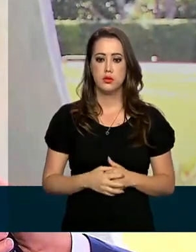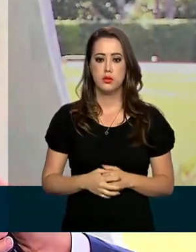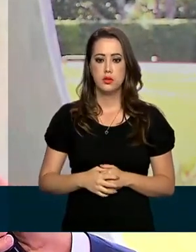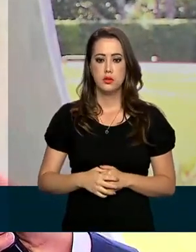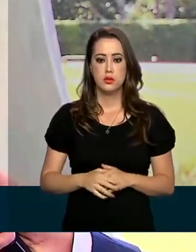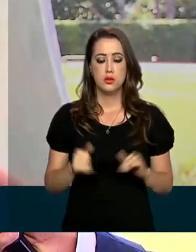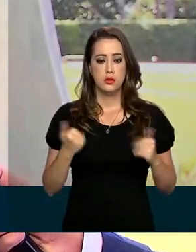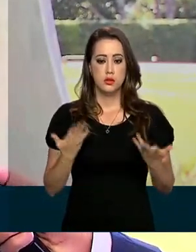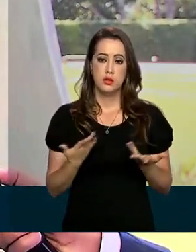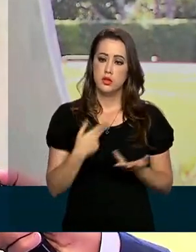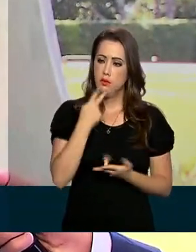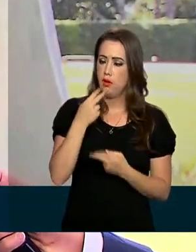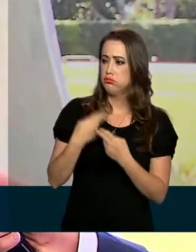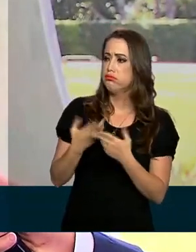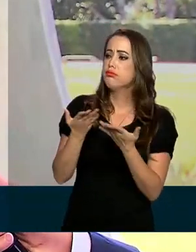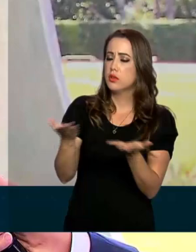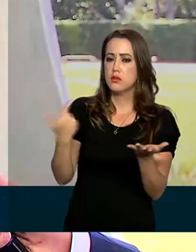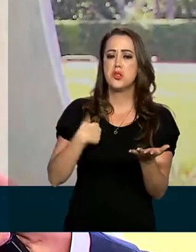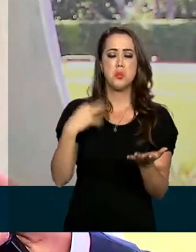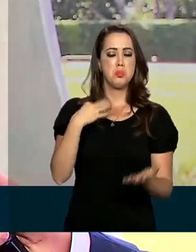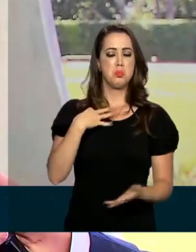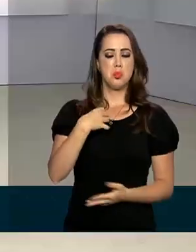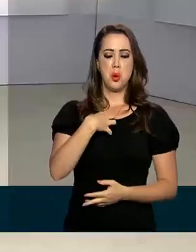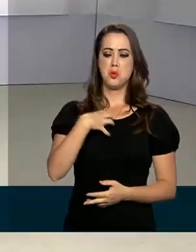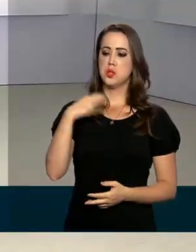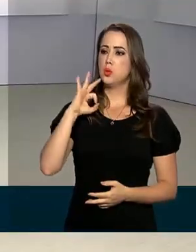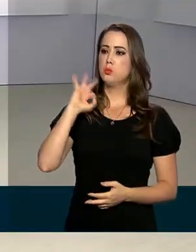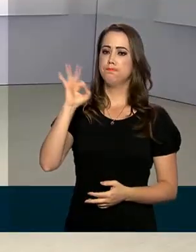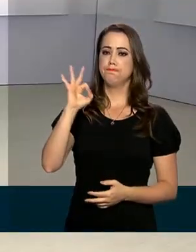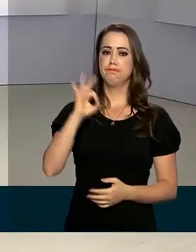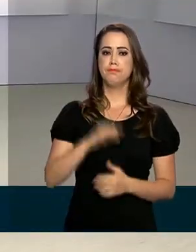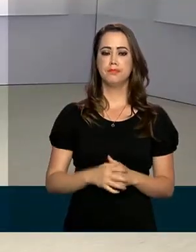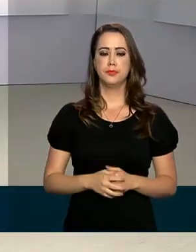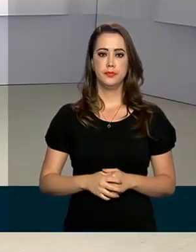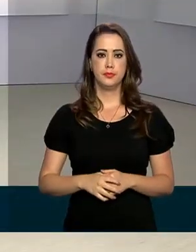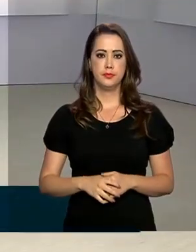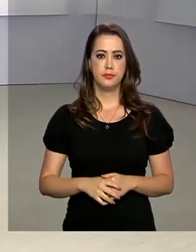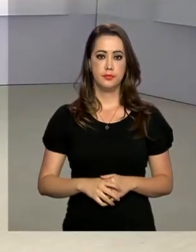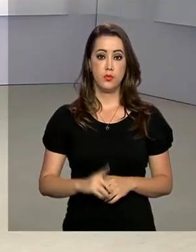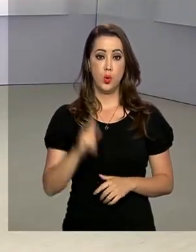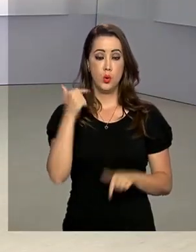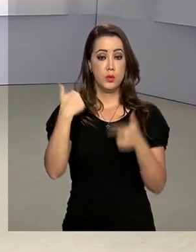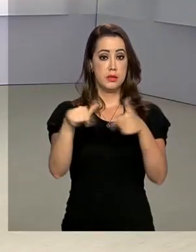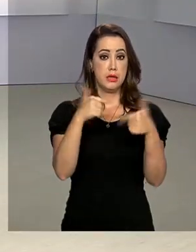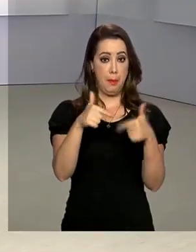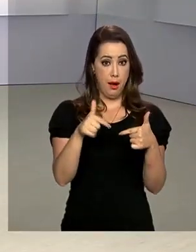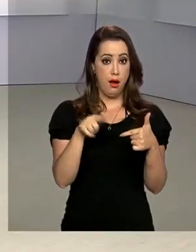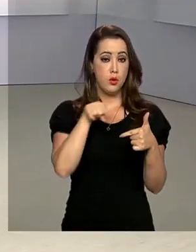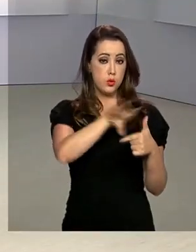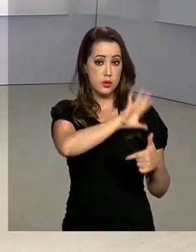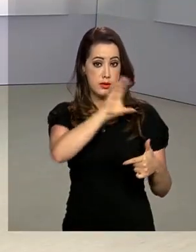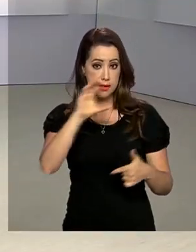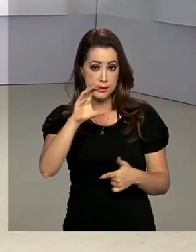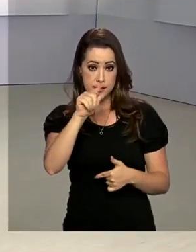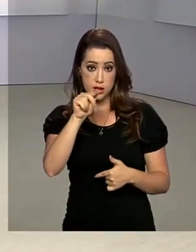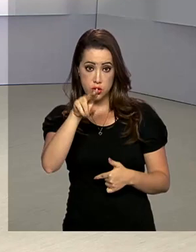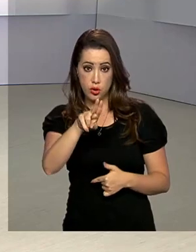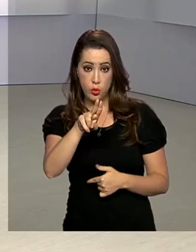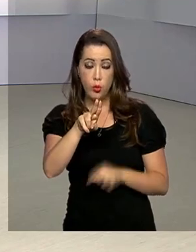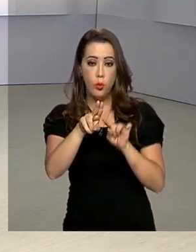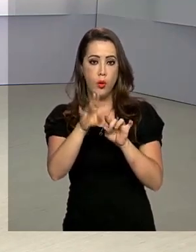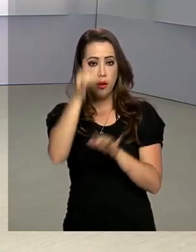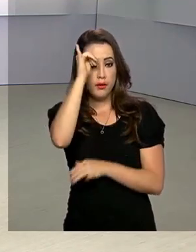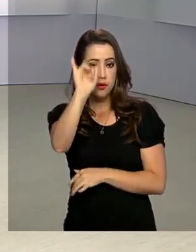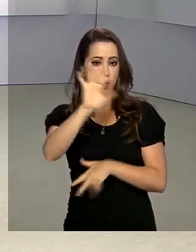E eu confesso a vocês, estou perfeitamente bem. Um dos papéis da Controladoria Geral da União é o